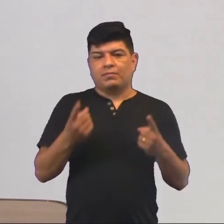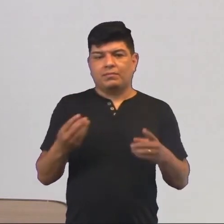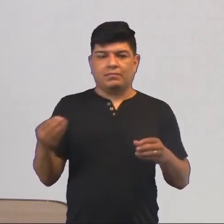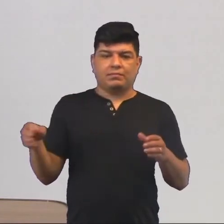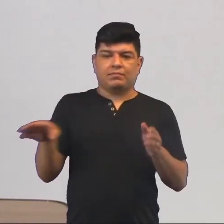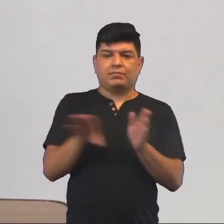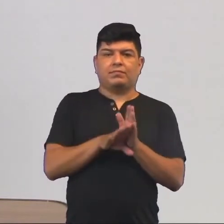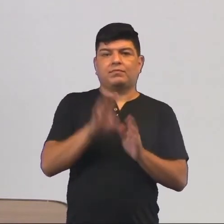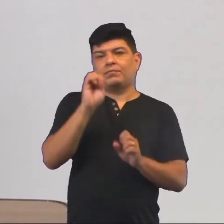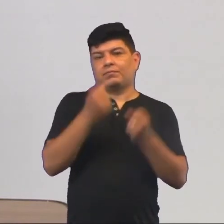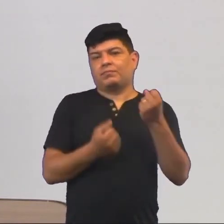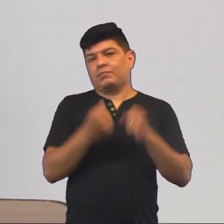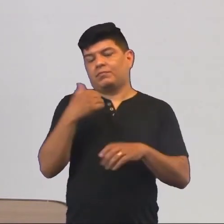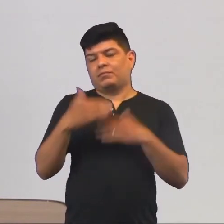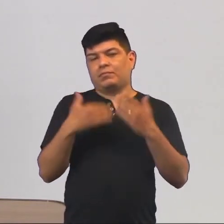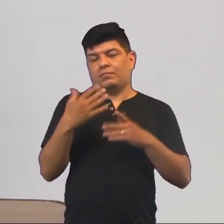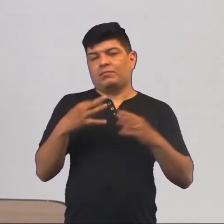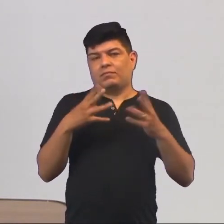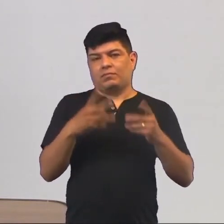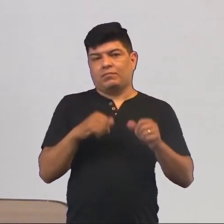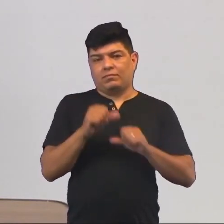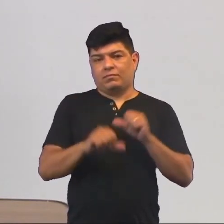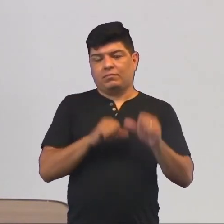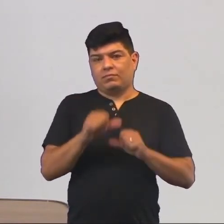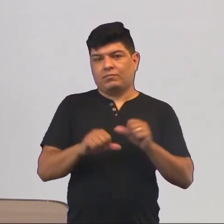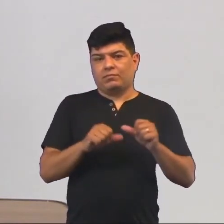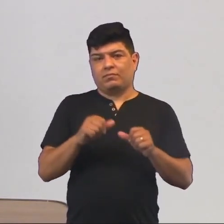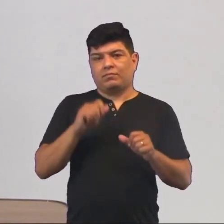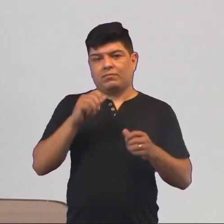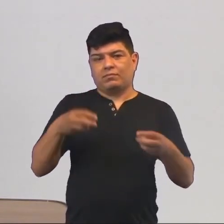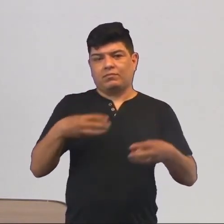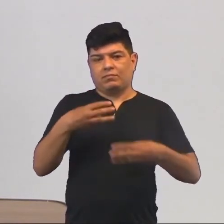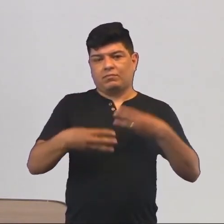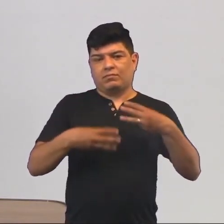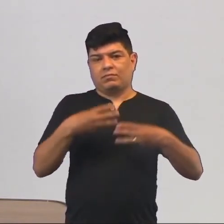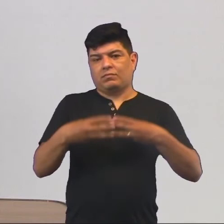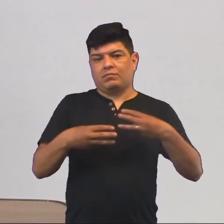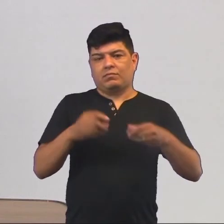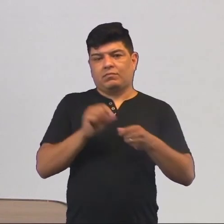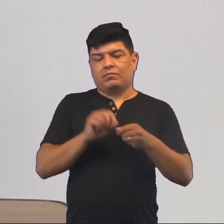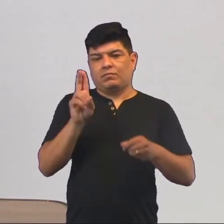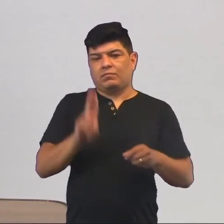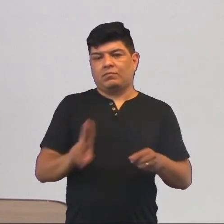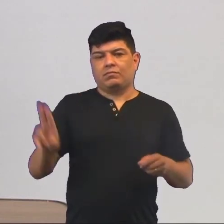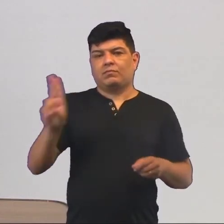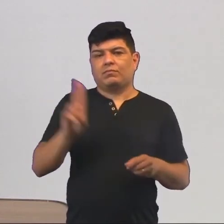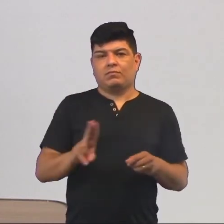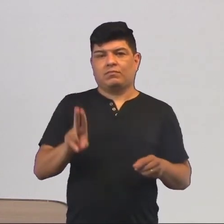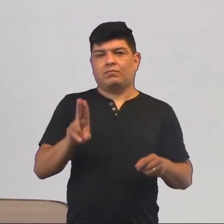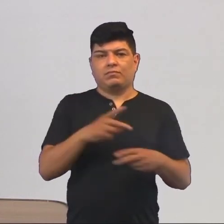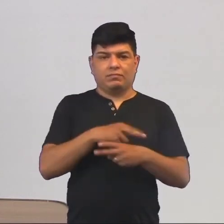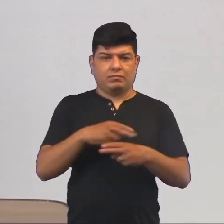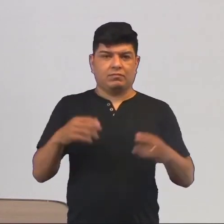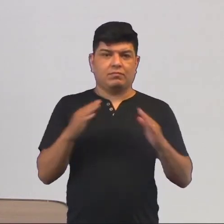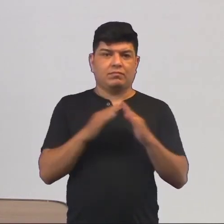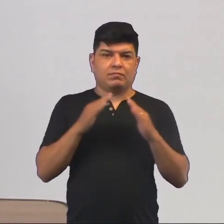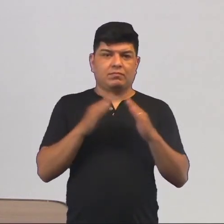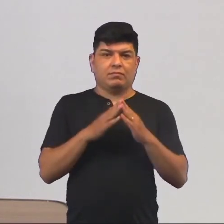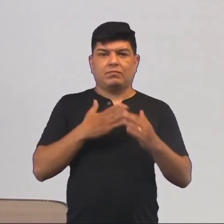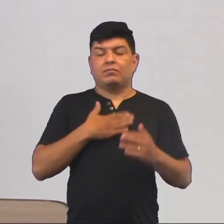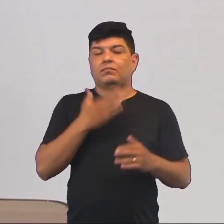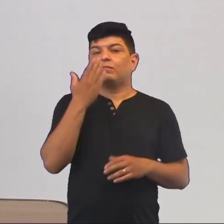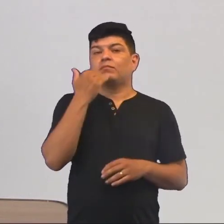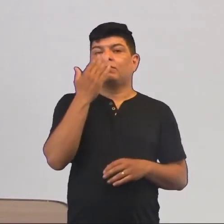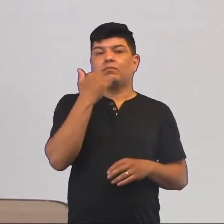foi levado lá para a indústria, passou por aquele processo para ser transformado lá o macarrão e eu fazer uso, né, desse produto na minha casa, na